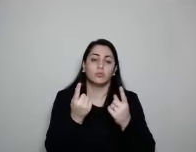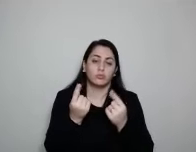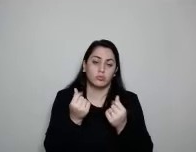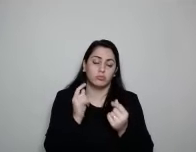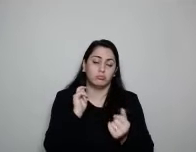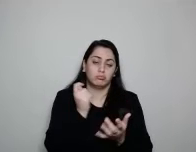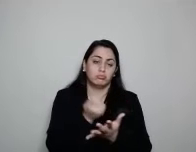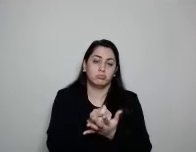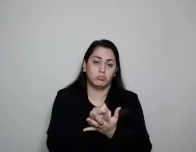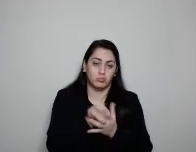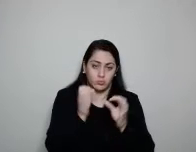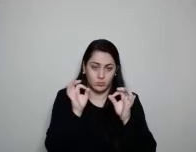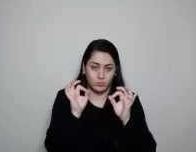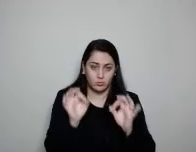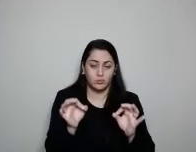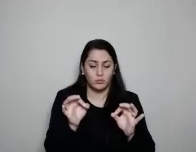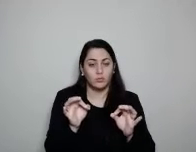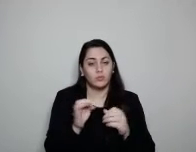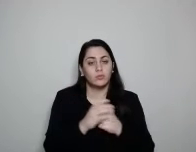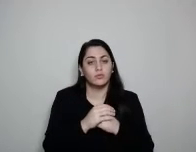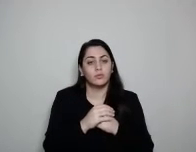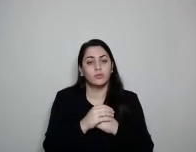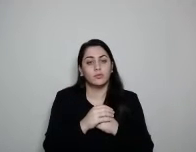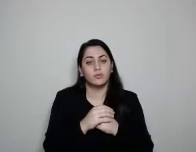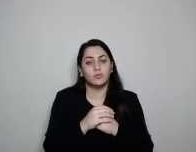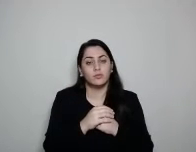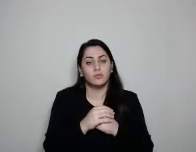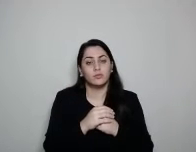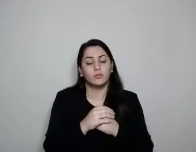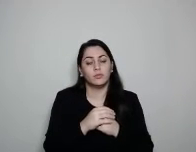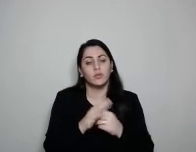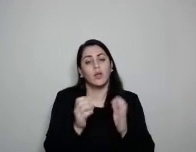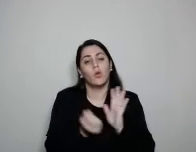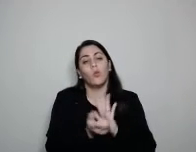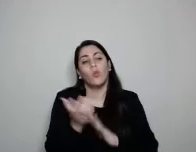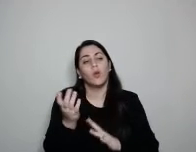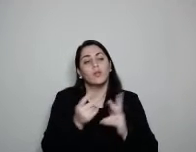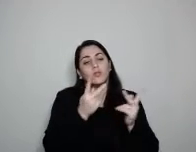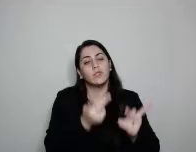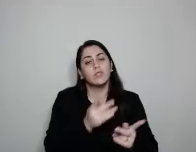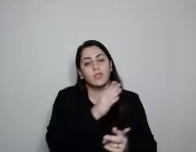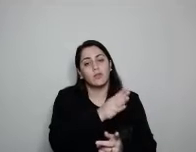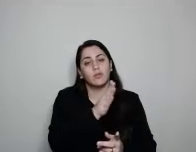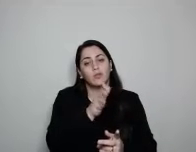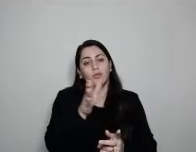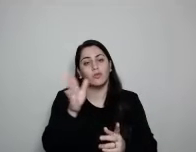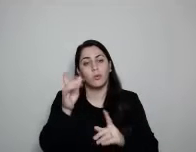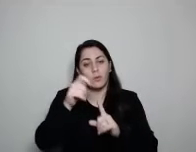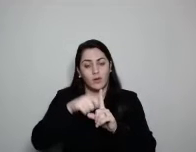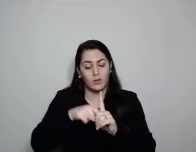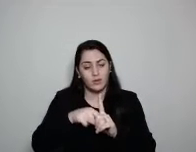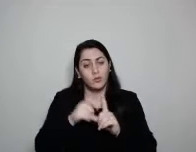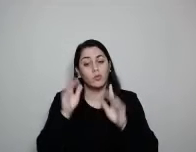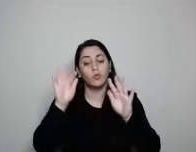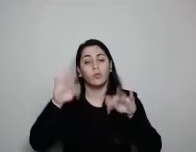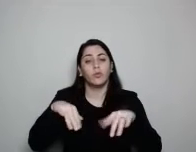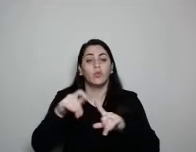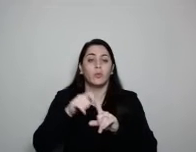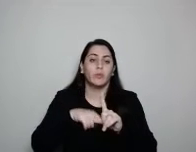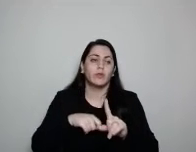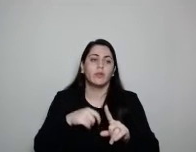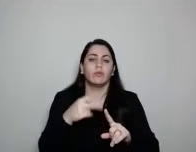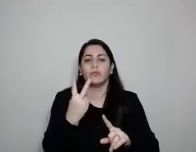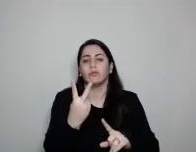exata de assistências técnicas, de visitas que ele fez durante o mês. Então, se o parceiro, ao final do mês, prestou 25